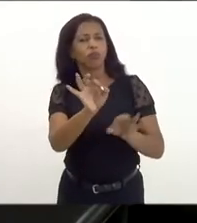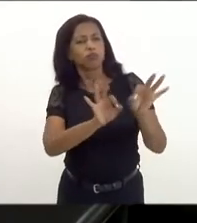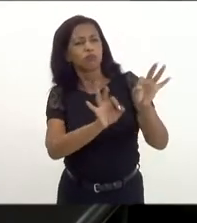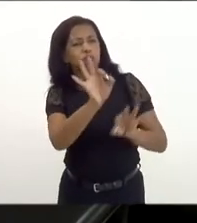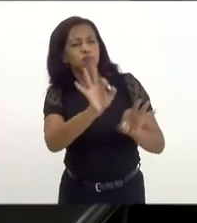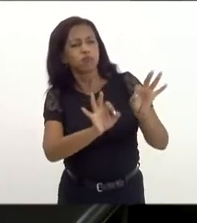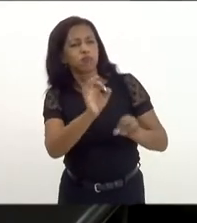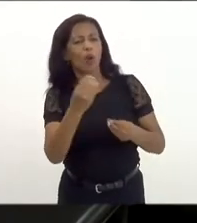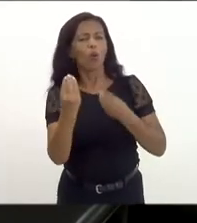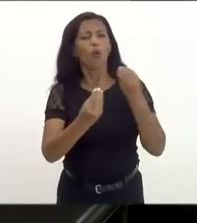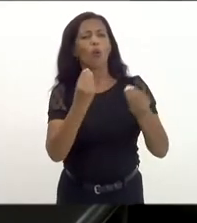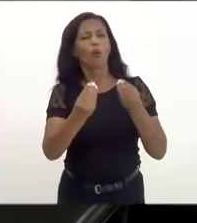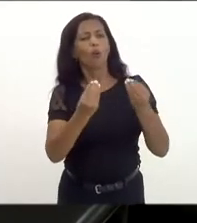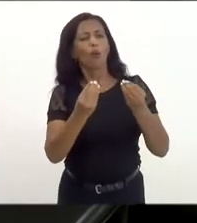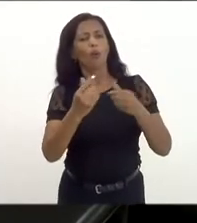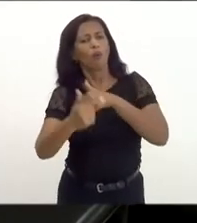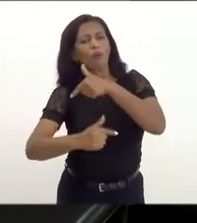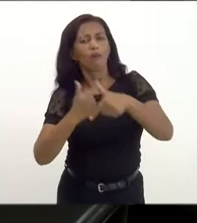passar por isso